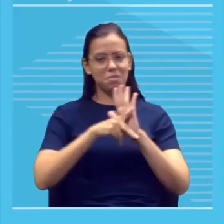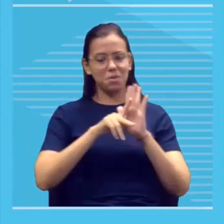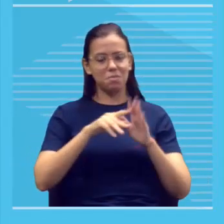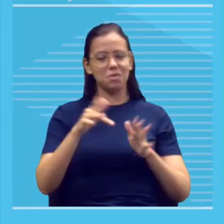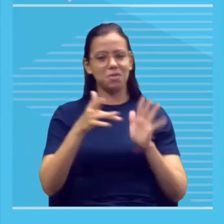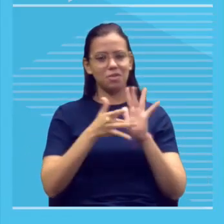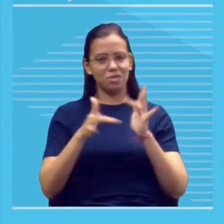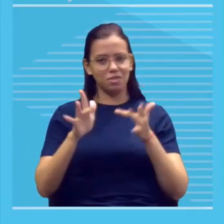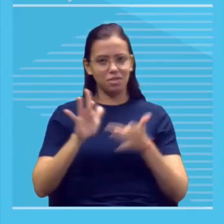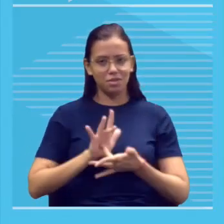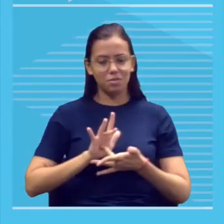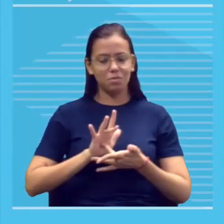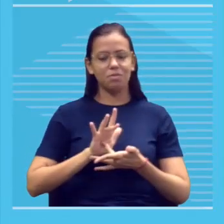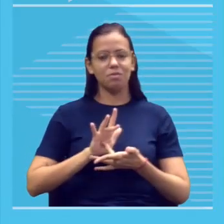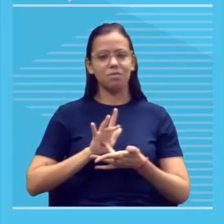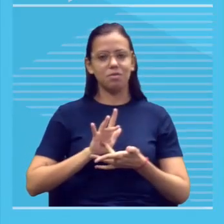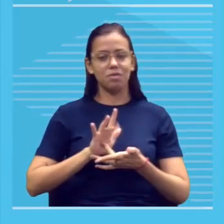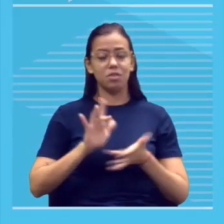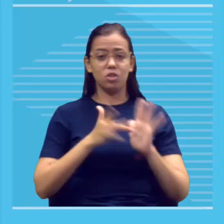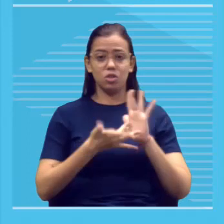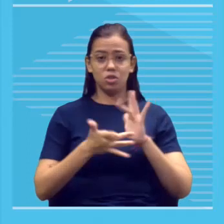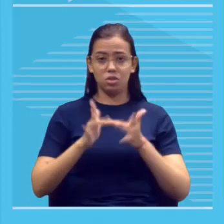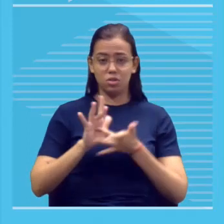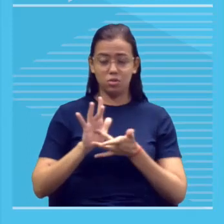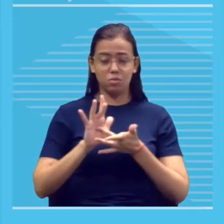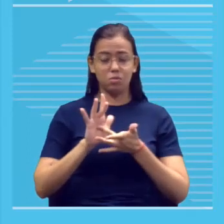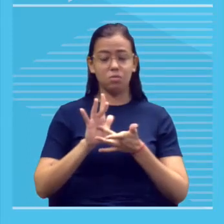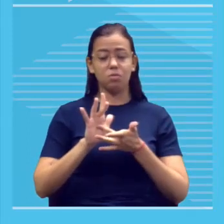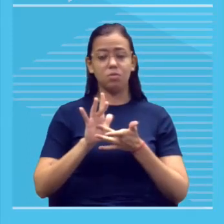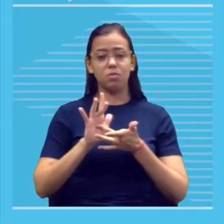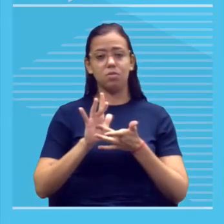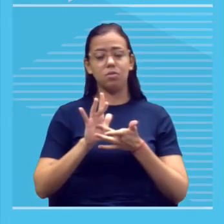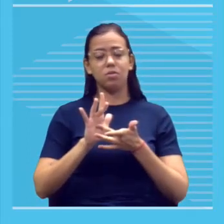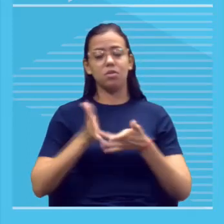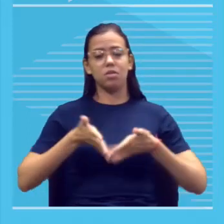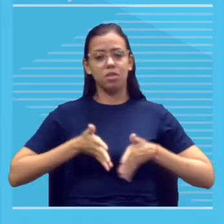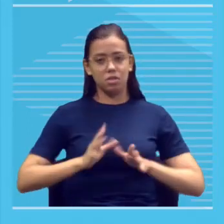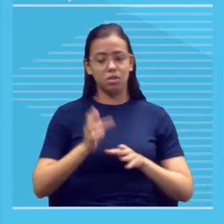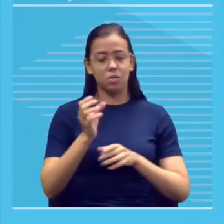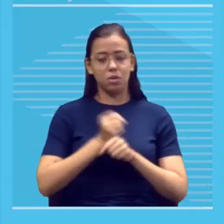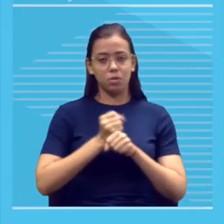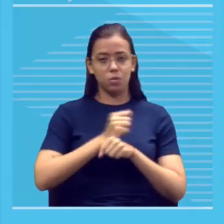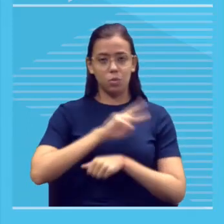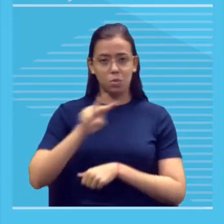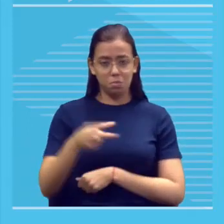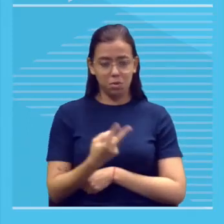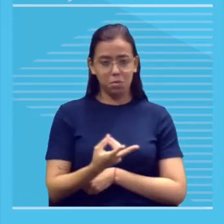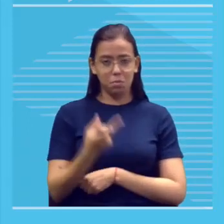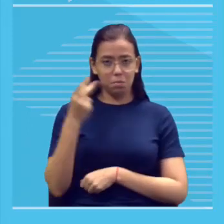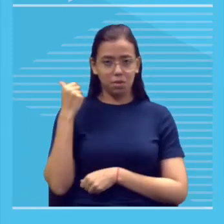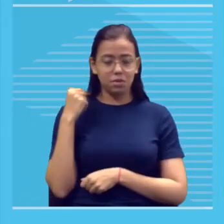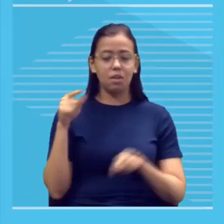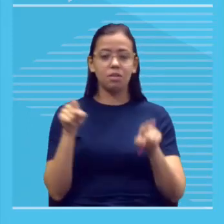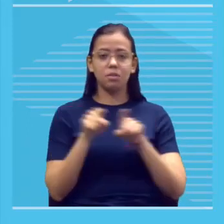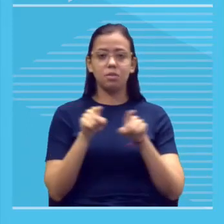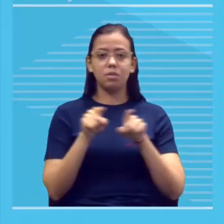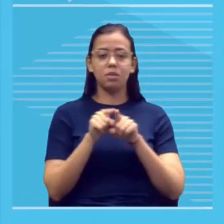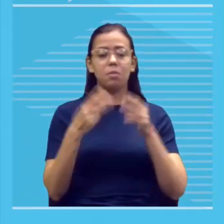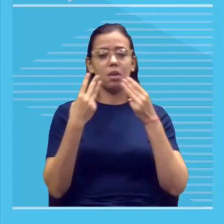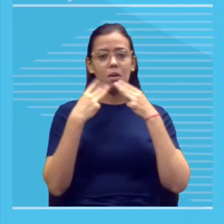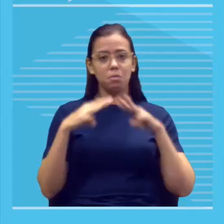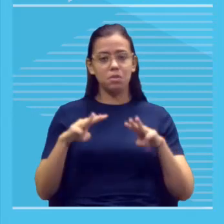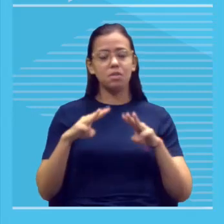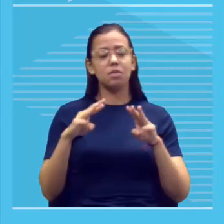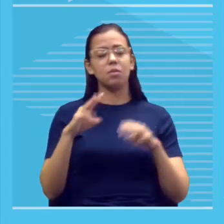foi a missão do Cristo físico histórico a dois mil anos atrás e é a missão atual do Cristo presente